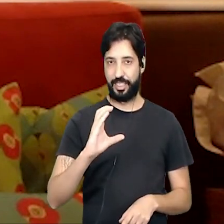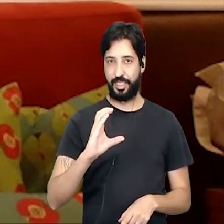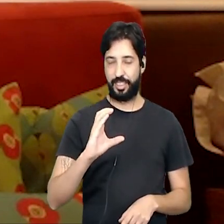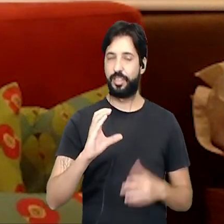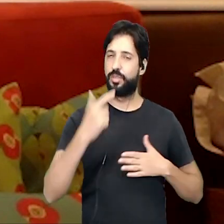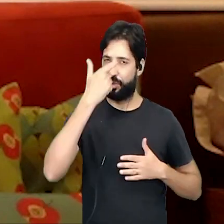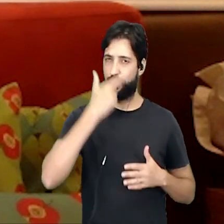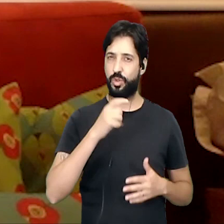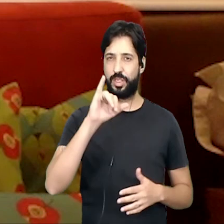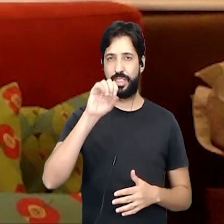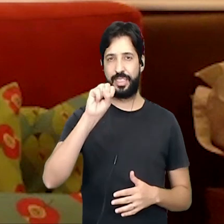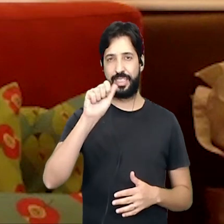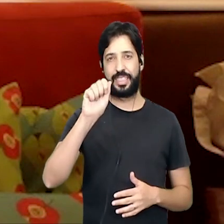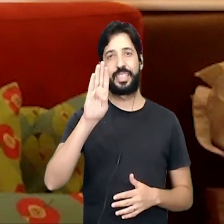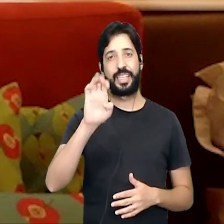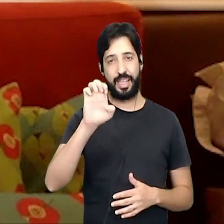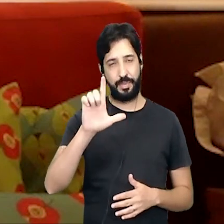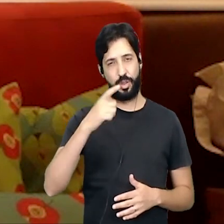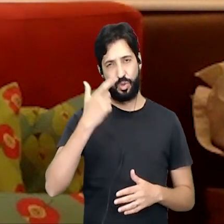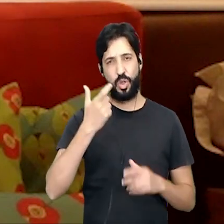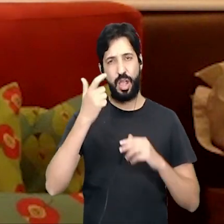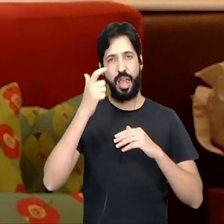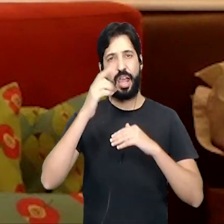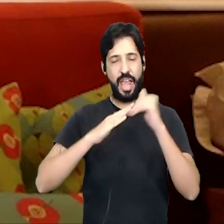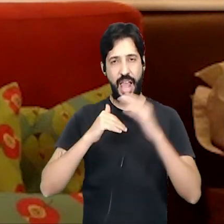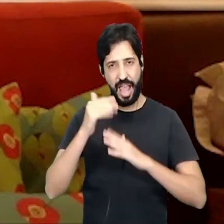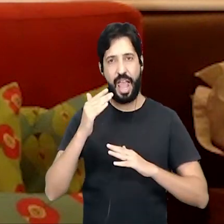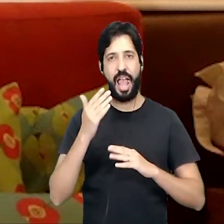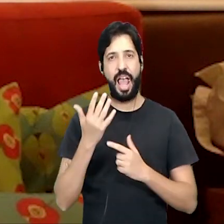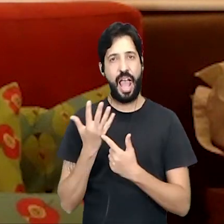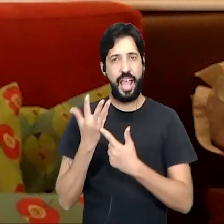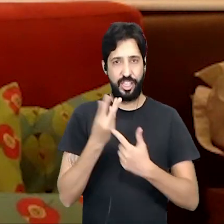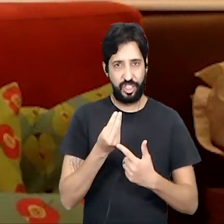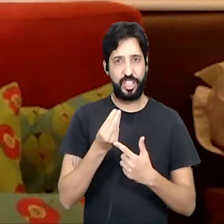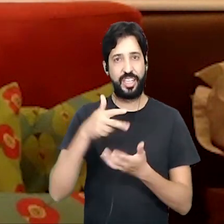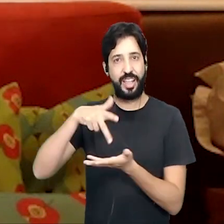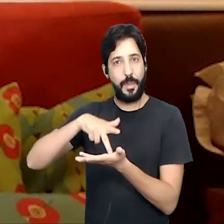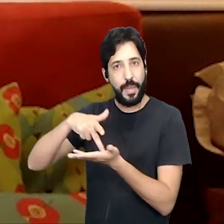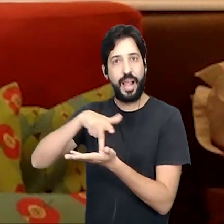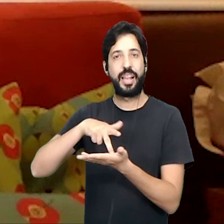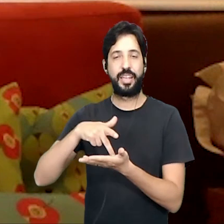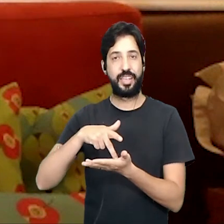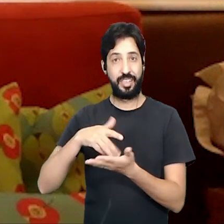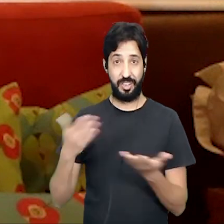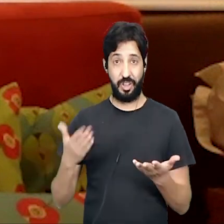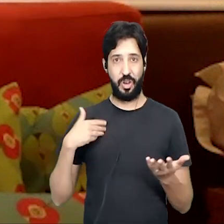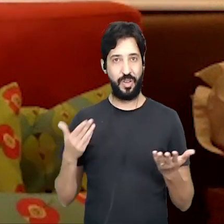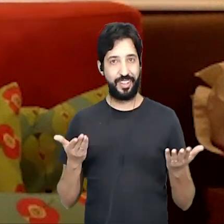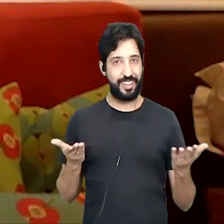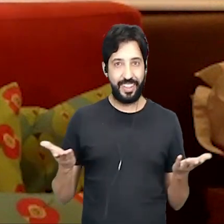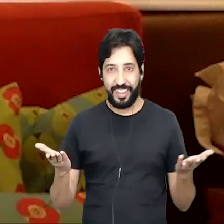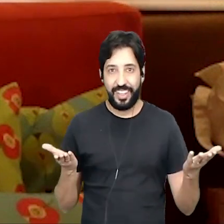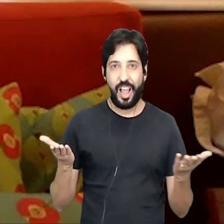com o CIRC. E eu sou Isabel Stewart, sou artista bailarina e estou aqui numa missão